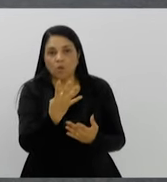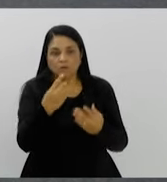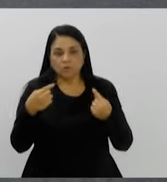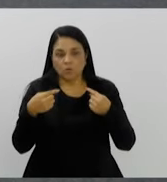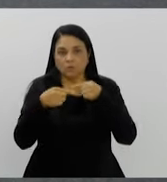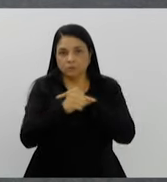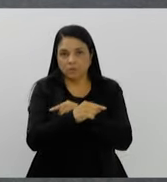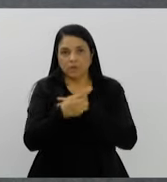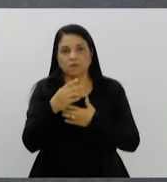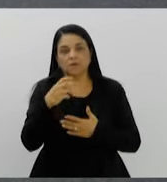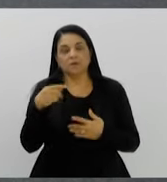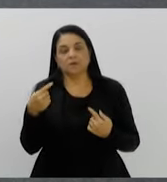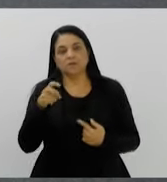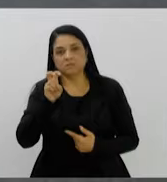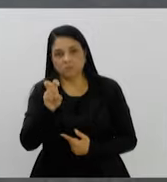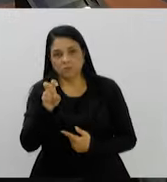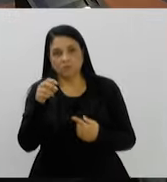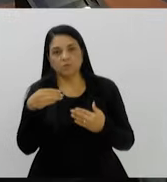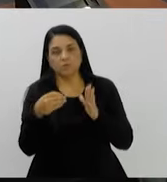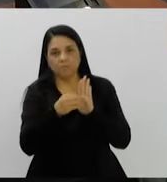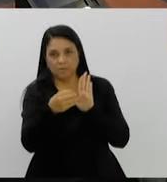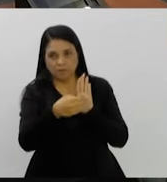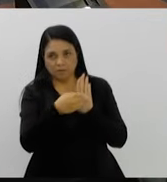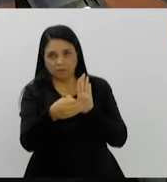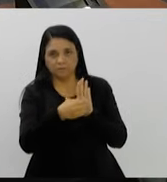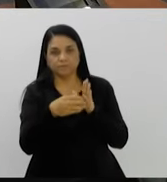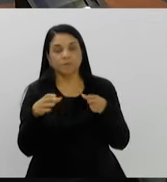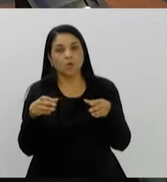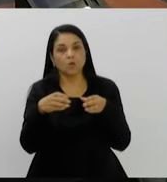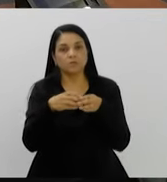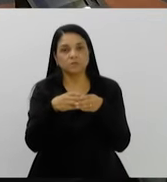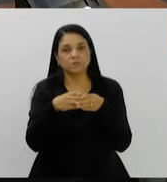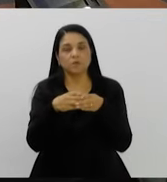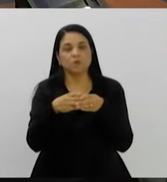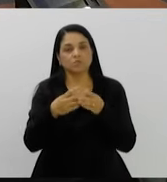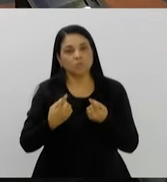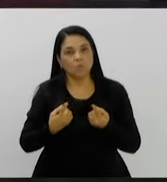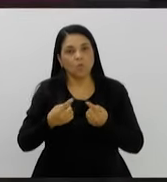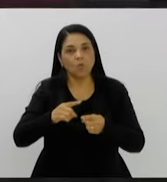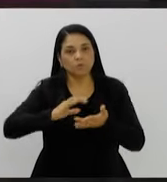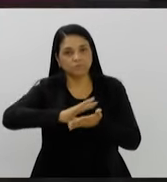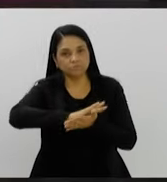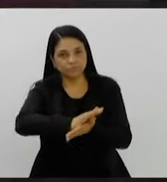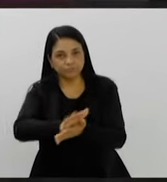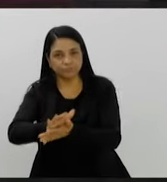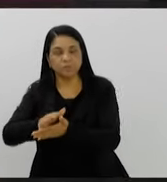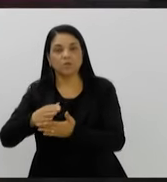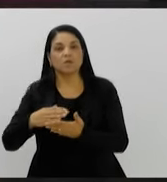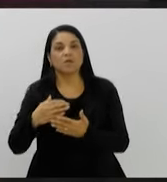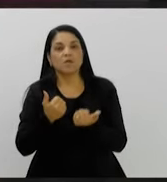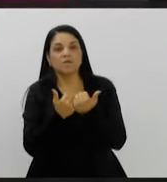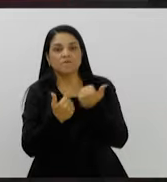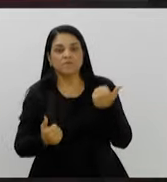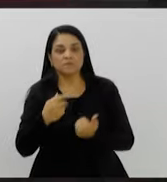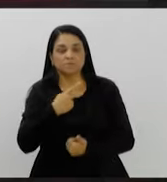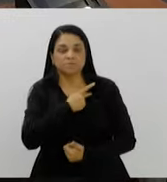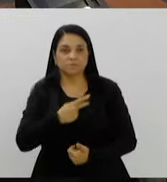contrário a emenda número 5 Muito obrigado deputada Amim pela comissão de combate às discriminações deputado vice-presidente